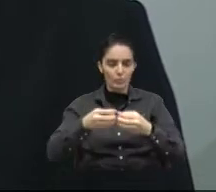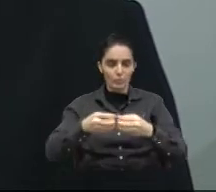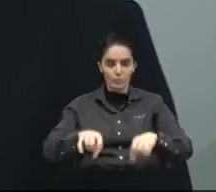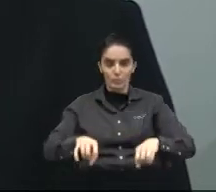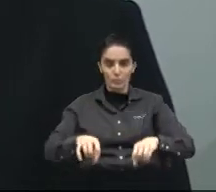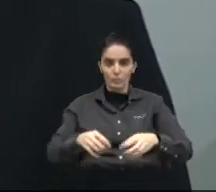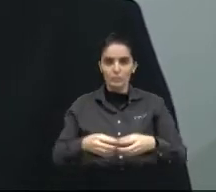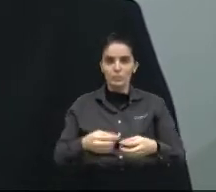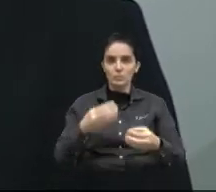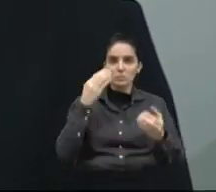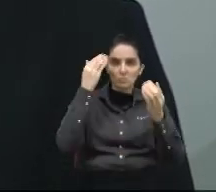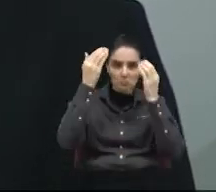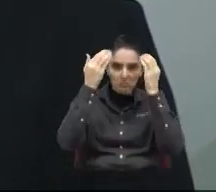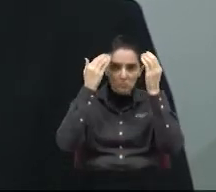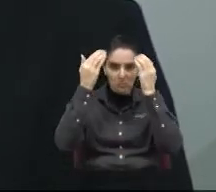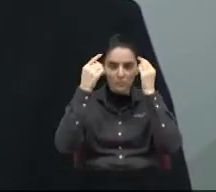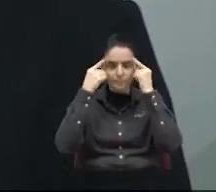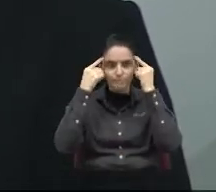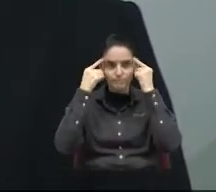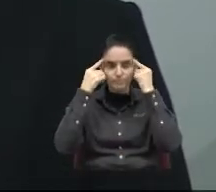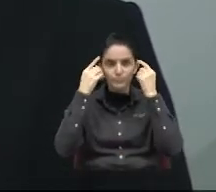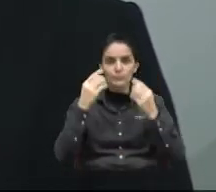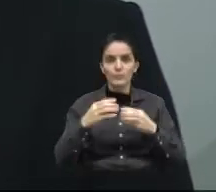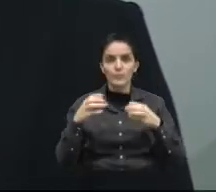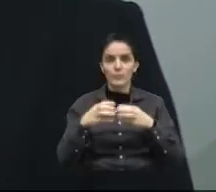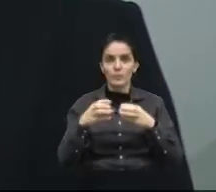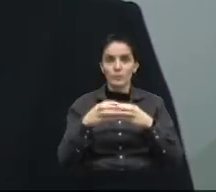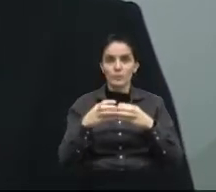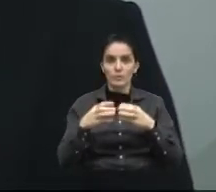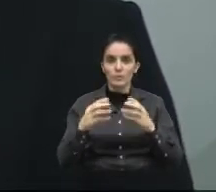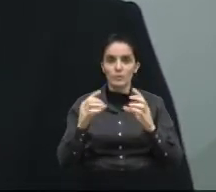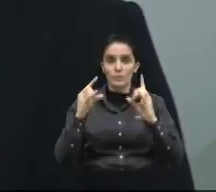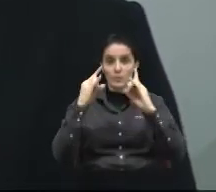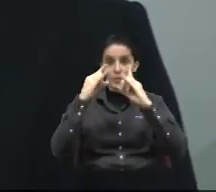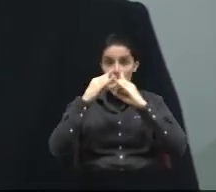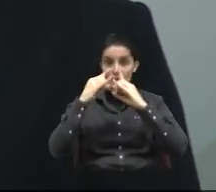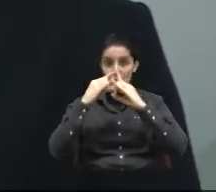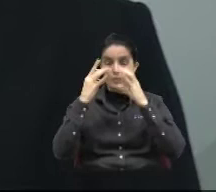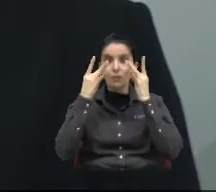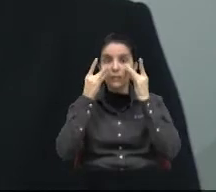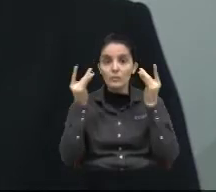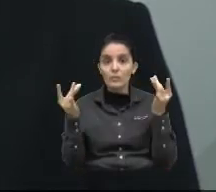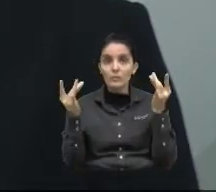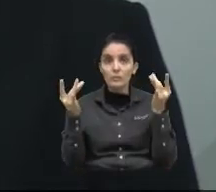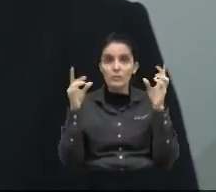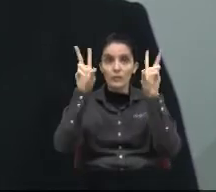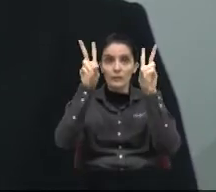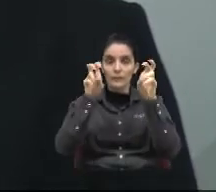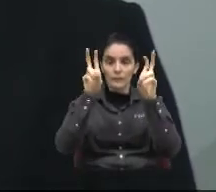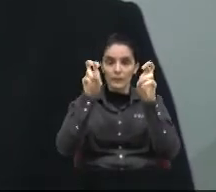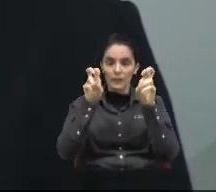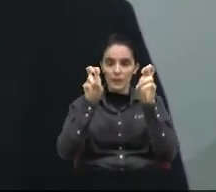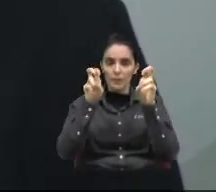discussão pela primeira vez um grupo de circo e teatro monta um texto com a temática lgbt